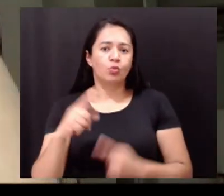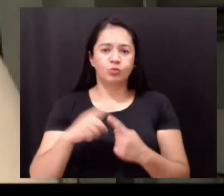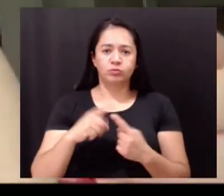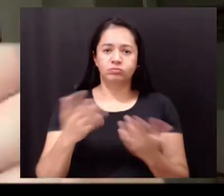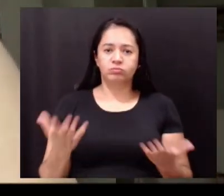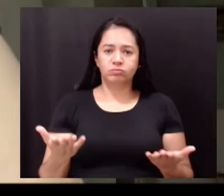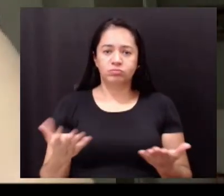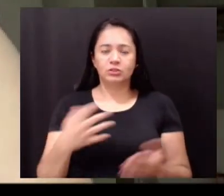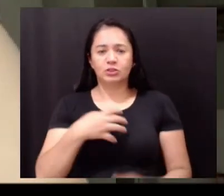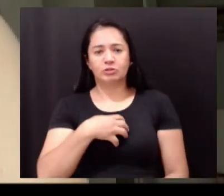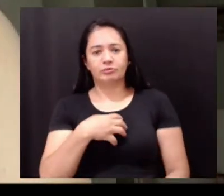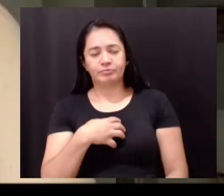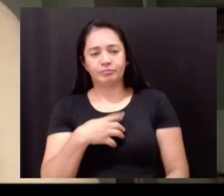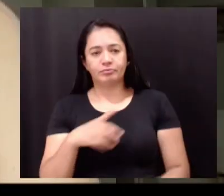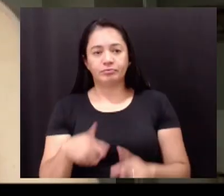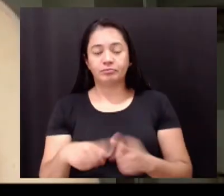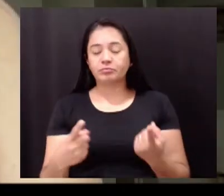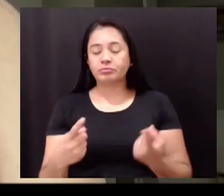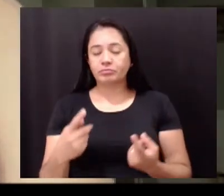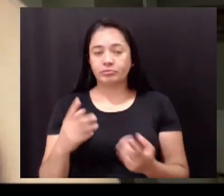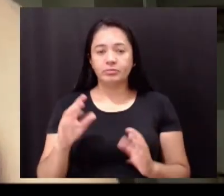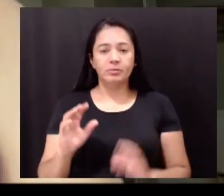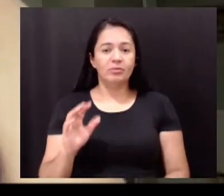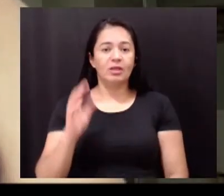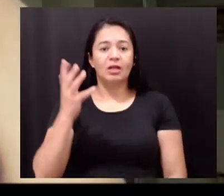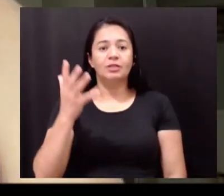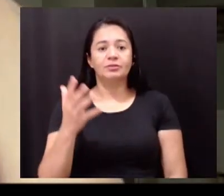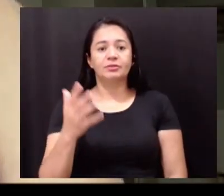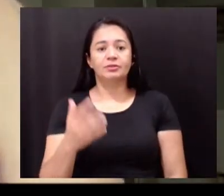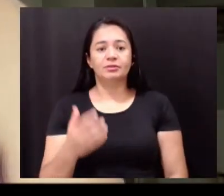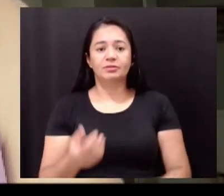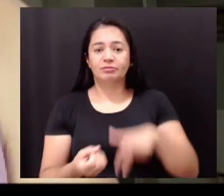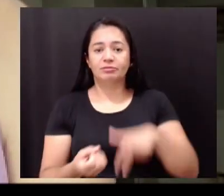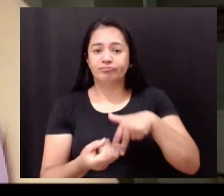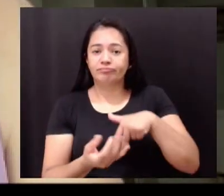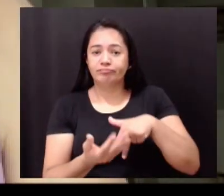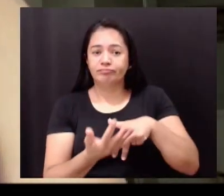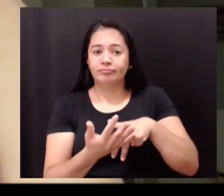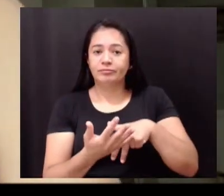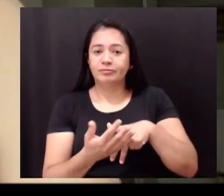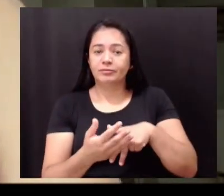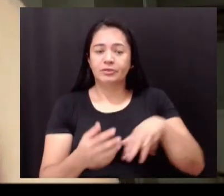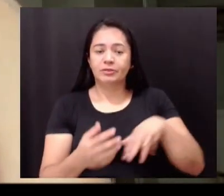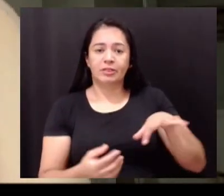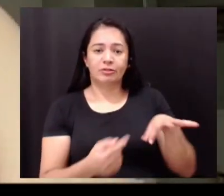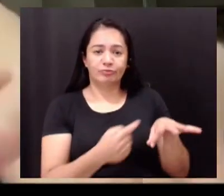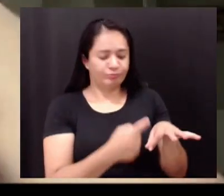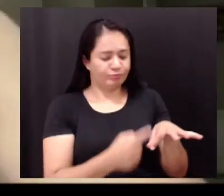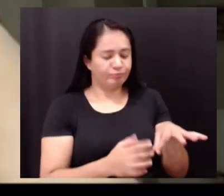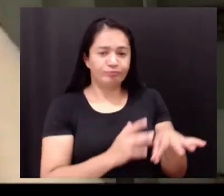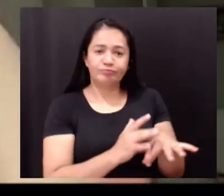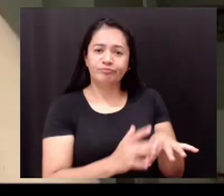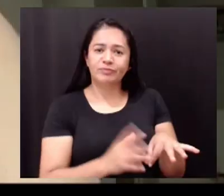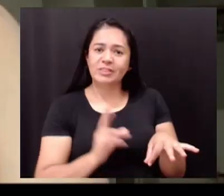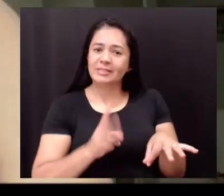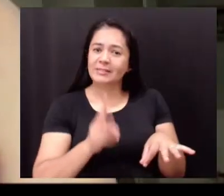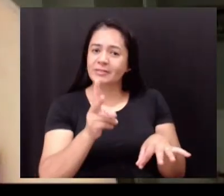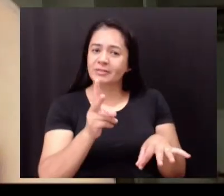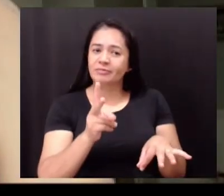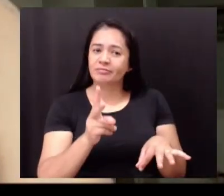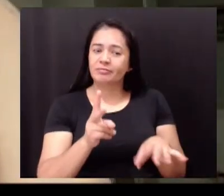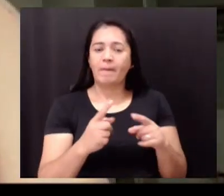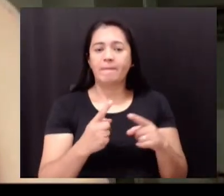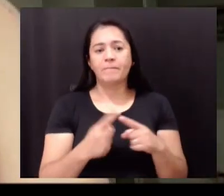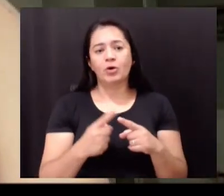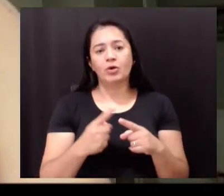isso ocorre justamente em infecções genitais persistentes pelo vírus HPV que gera o câncer do colo